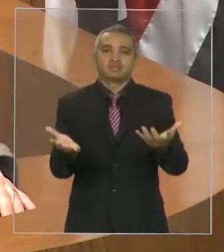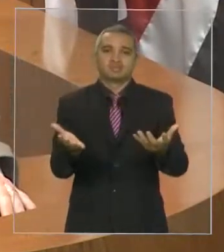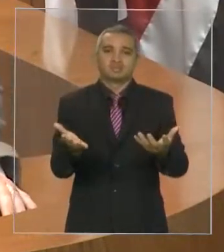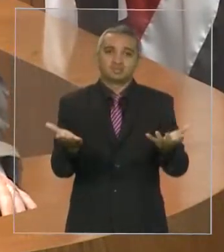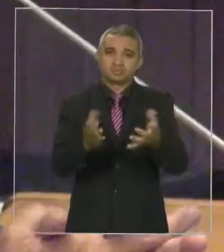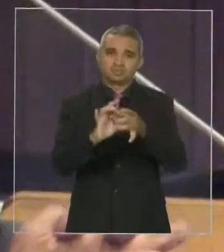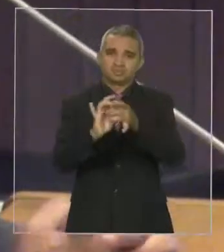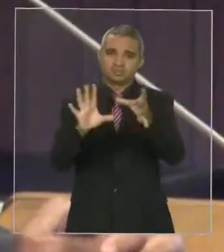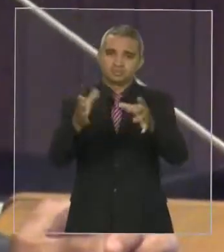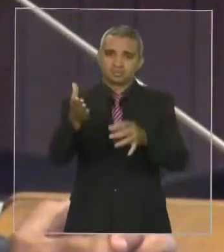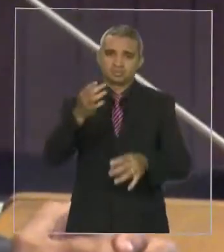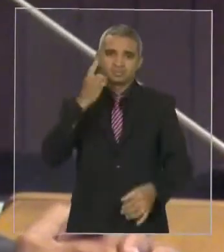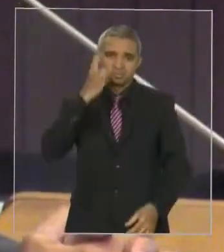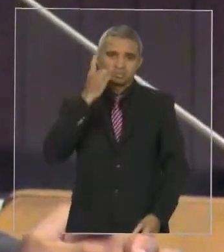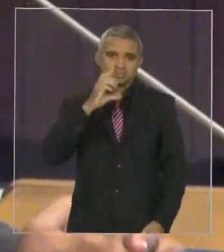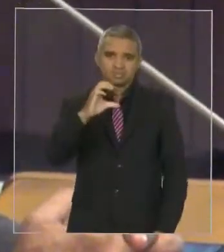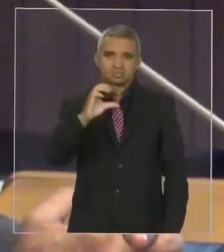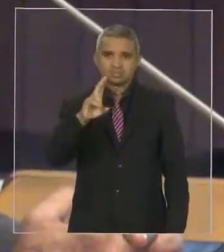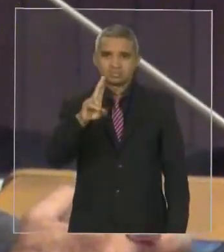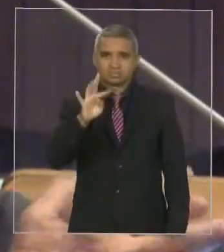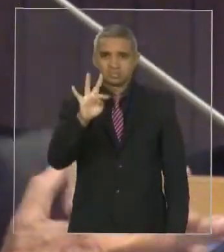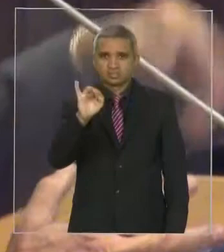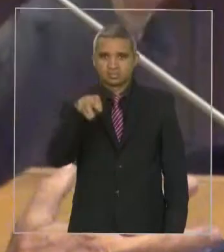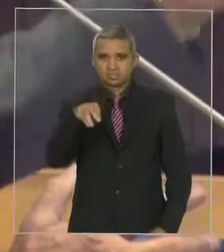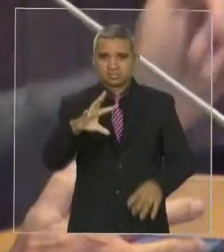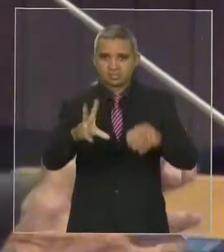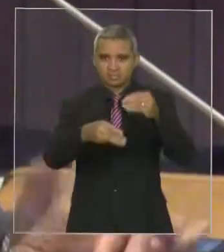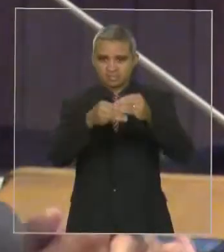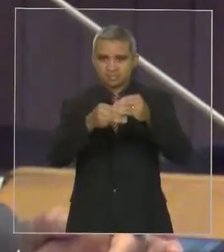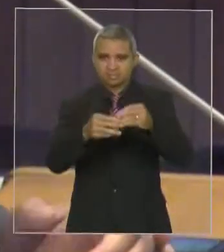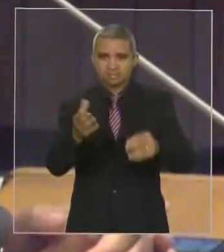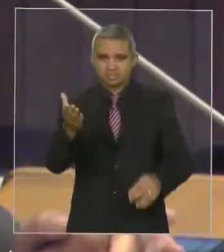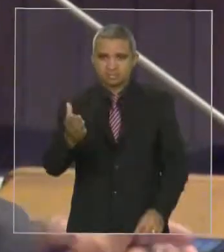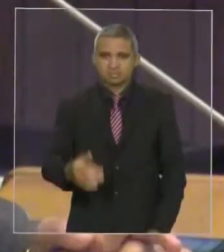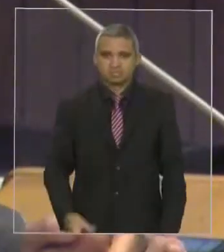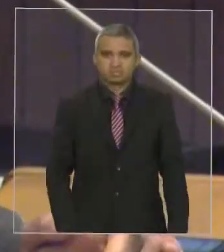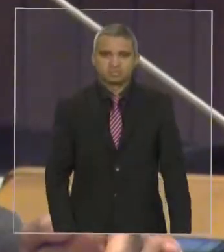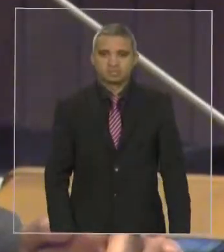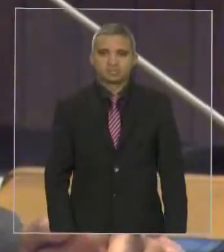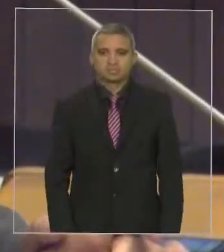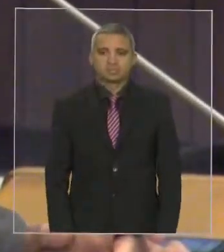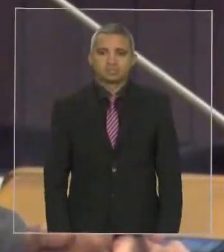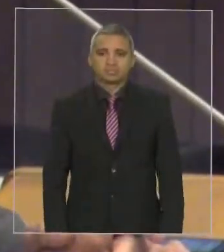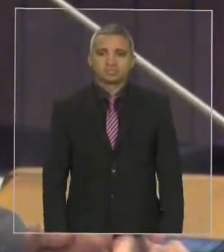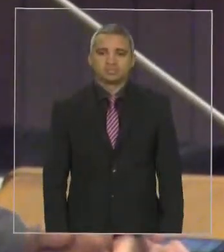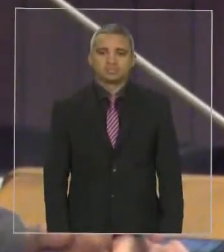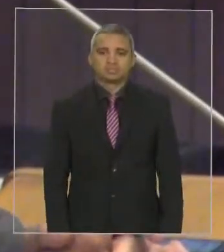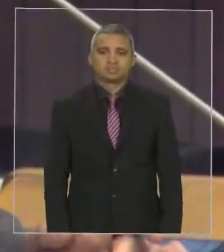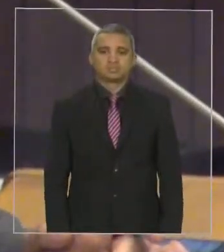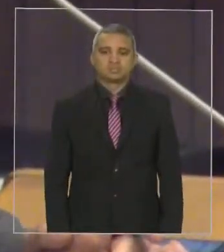Deputado, eu ouvi atentamente, eu tinha que me retirar até algum momento, mas eu estava assistindo lá